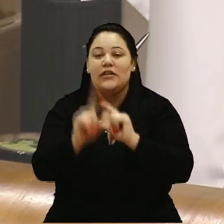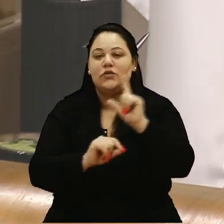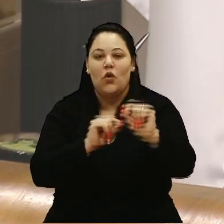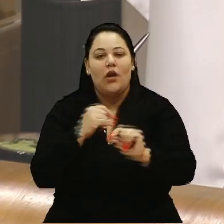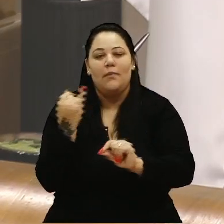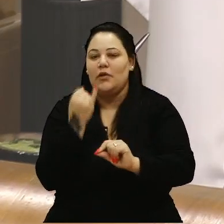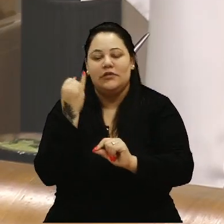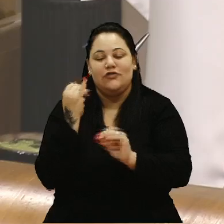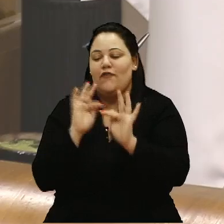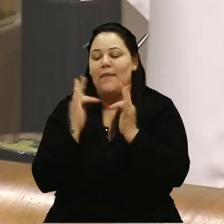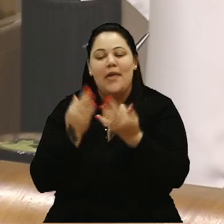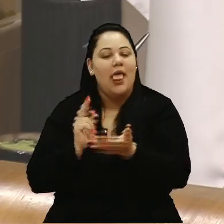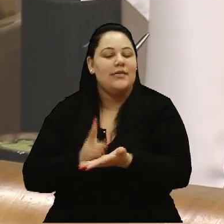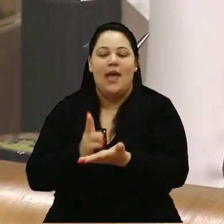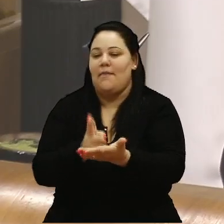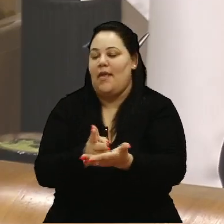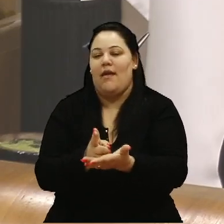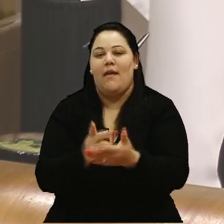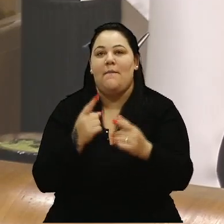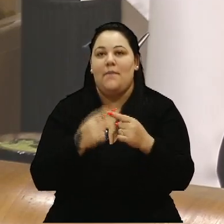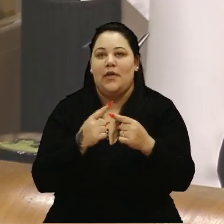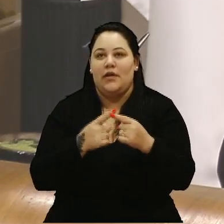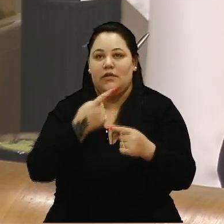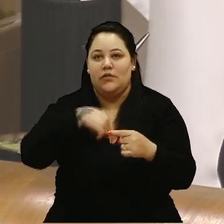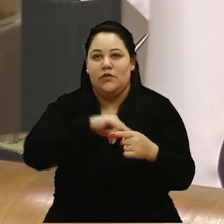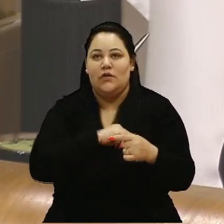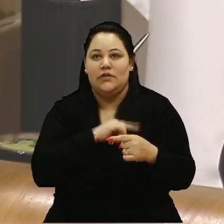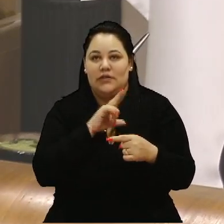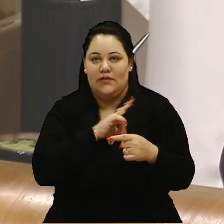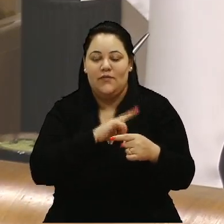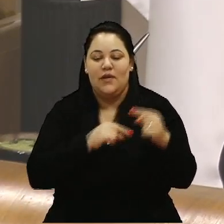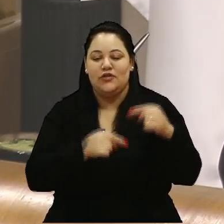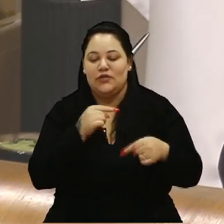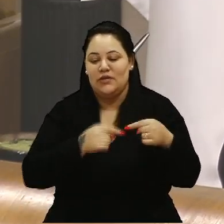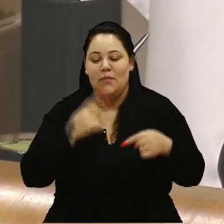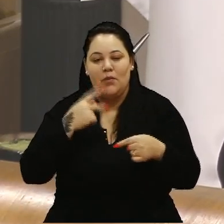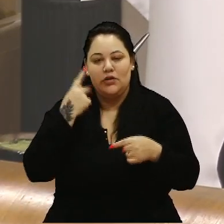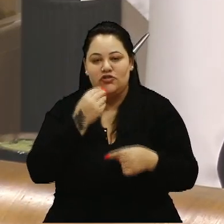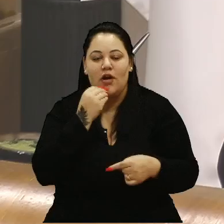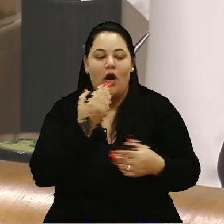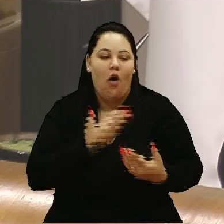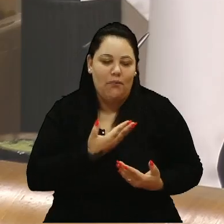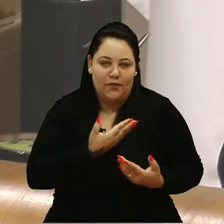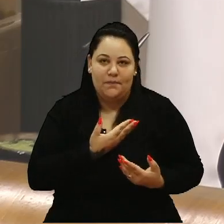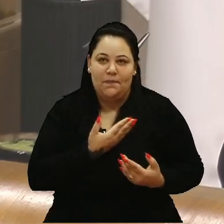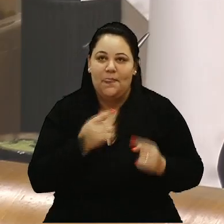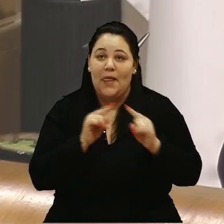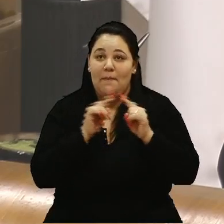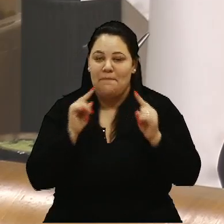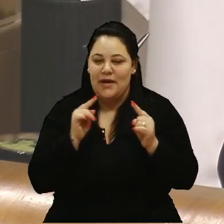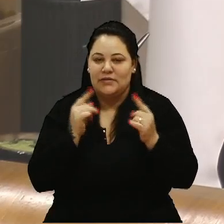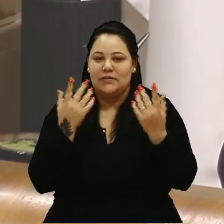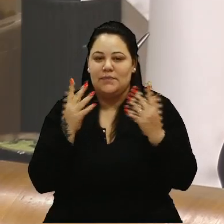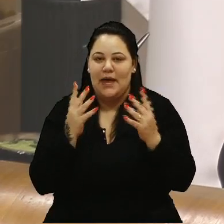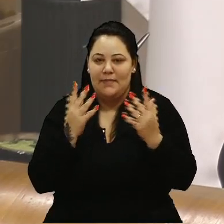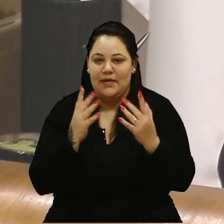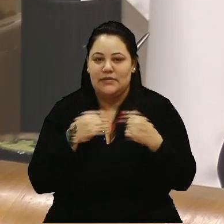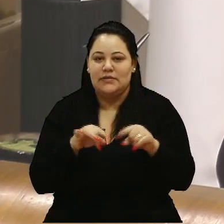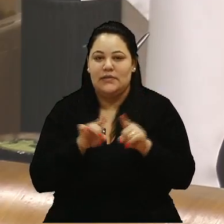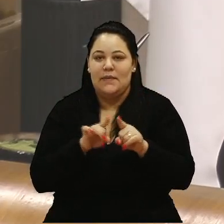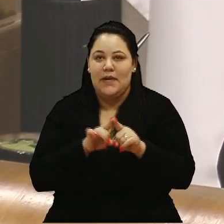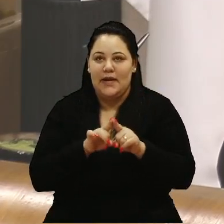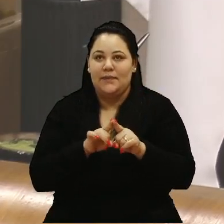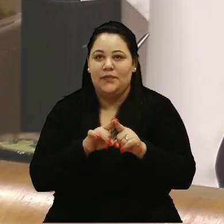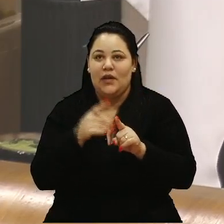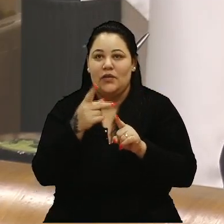acho que em que pese toda a discordância que nós temos, inclusive ontem tivemos uma discussão aqui política, evidentemente, mas os parabéns e certamente sua esposa e